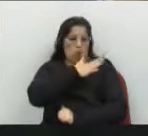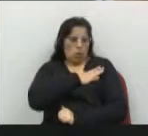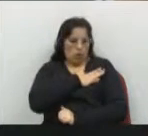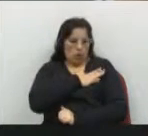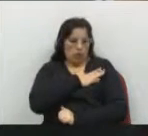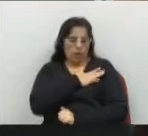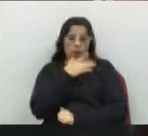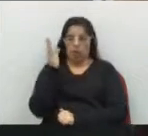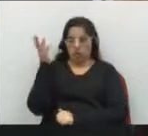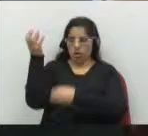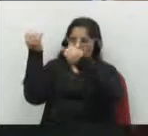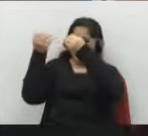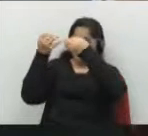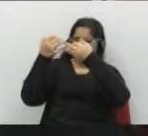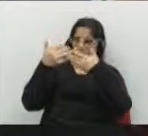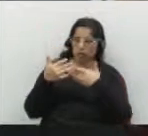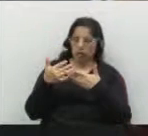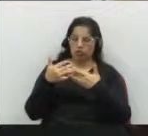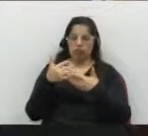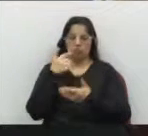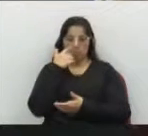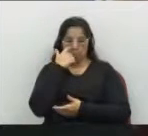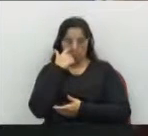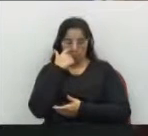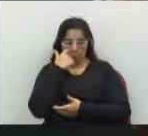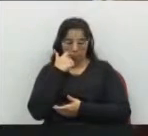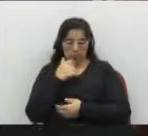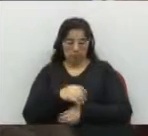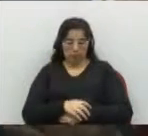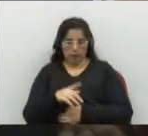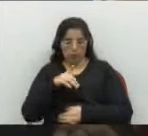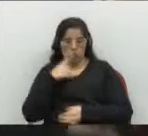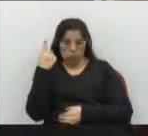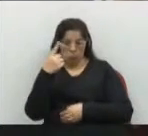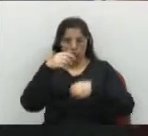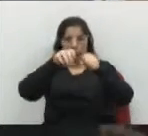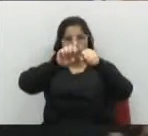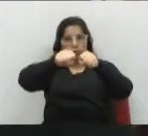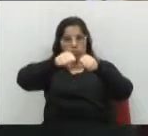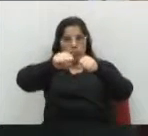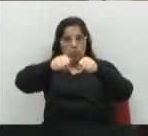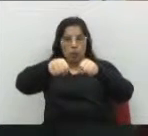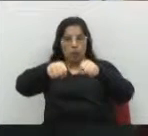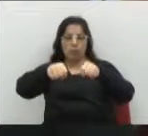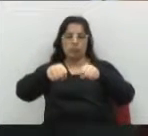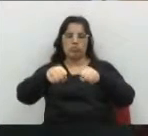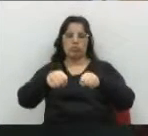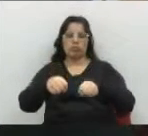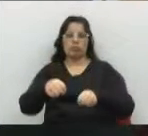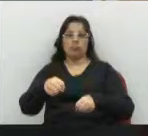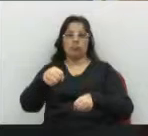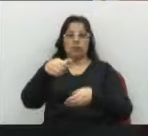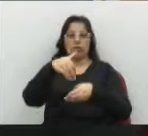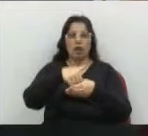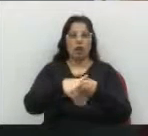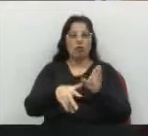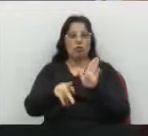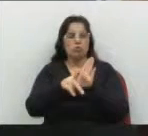como eu expliquei, de wheeling, que é com moto, já teve dentro da própria Lival,